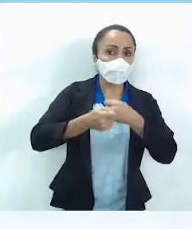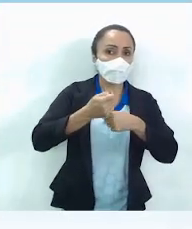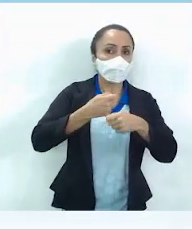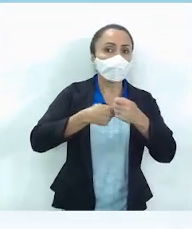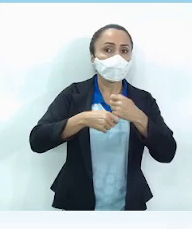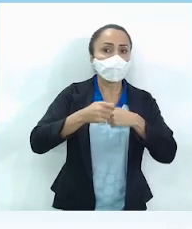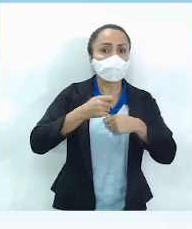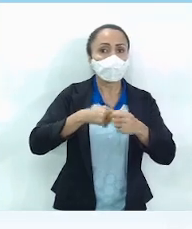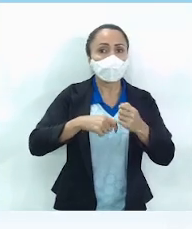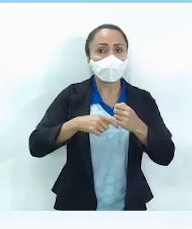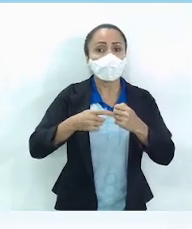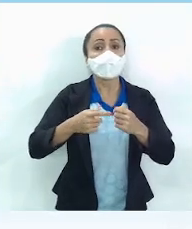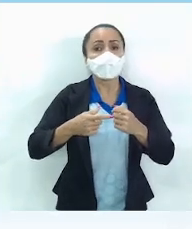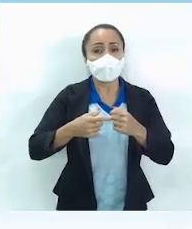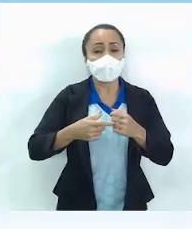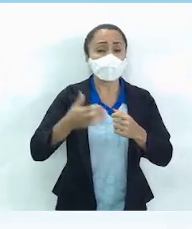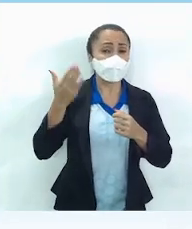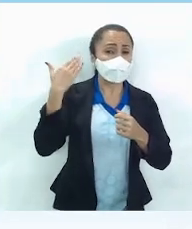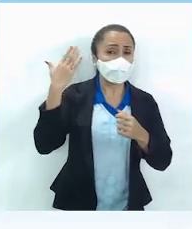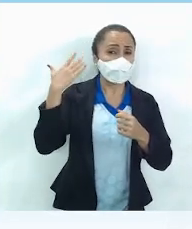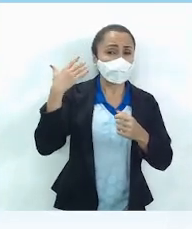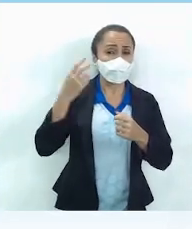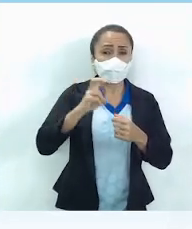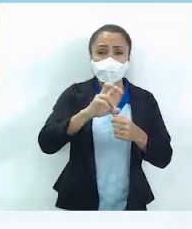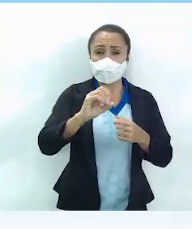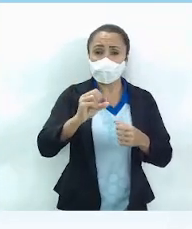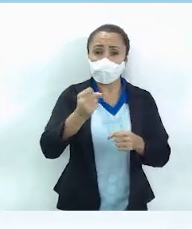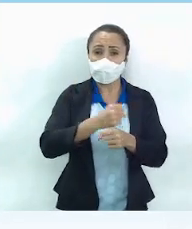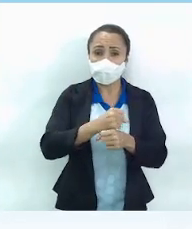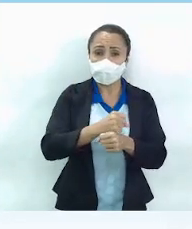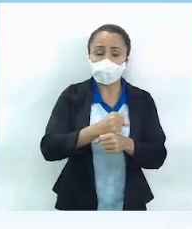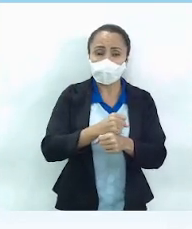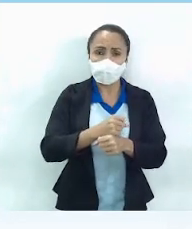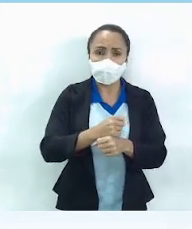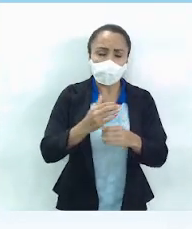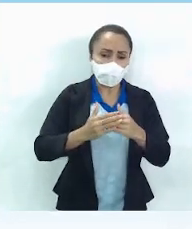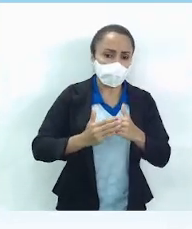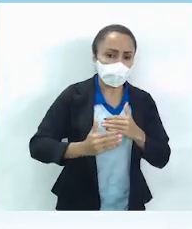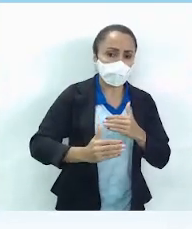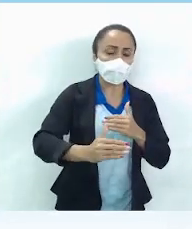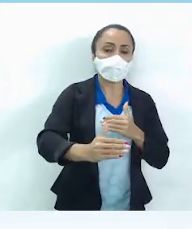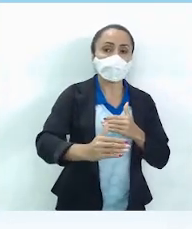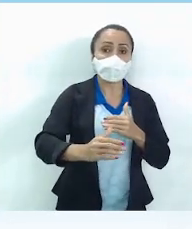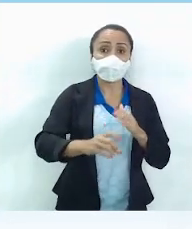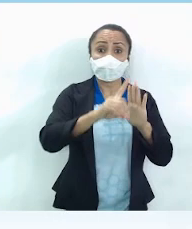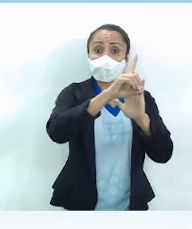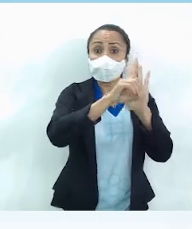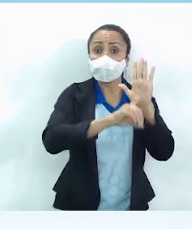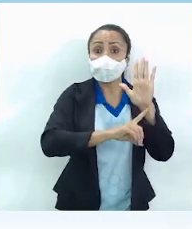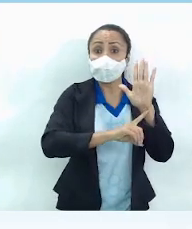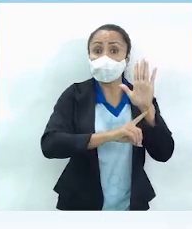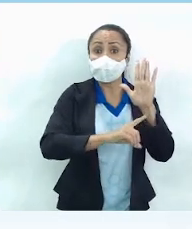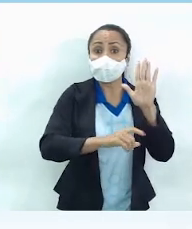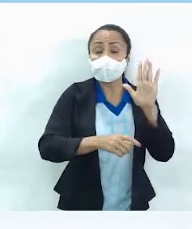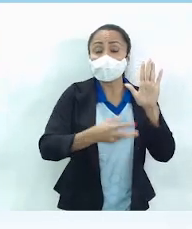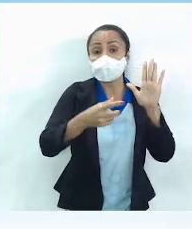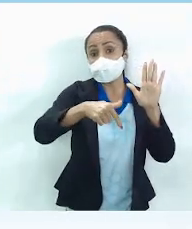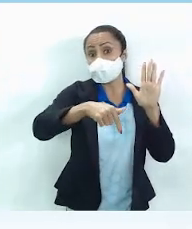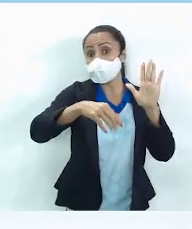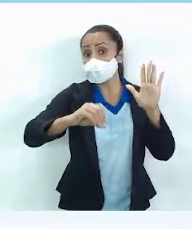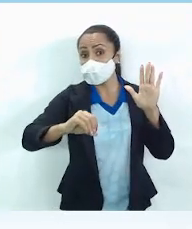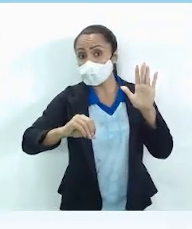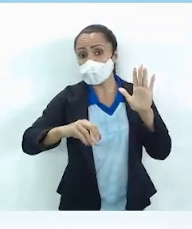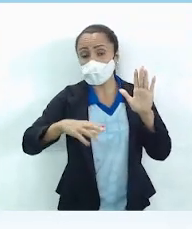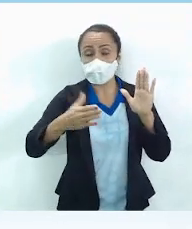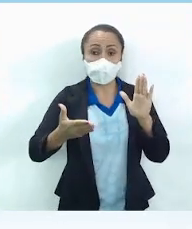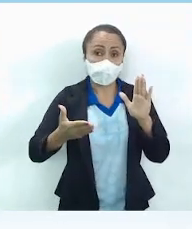é fruto de 50 anos. A China, ela começou a se abrir ao mercado na década de 70, quando Mao Tse-tung morreu